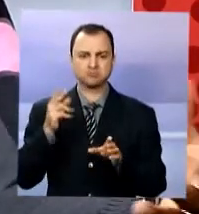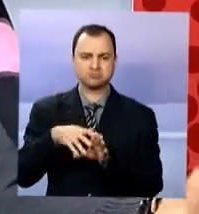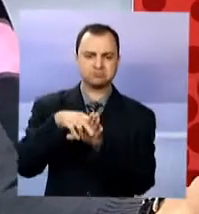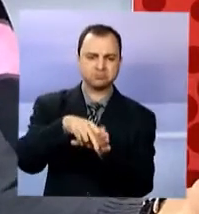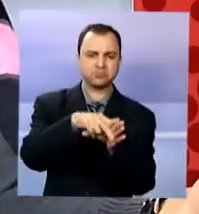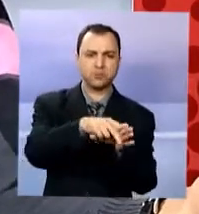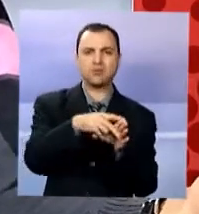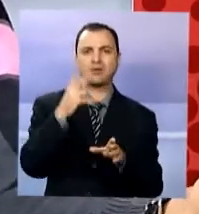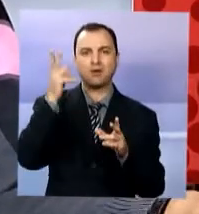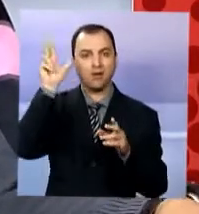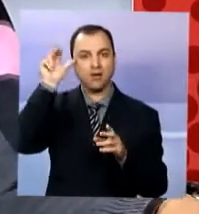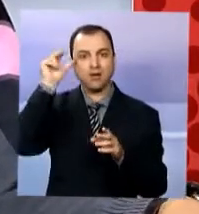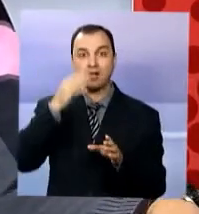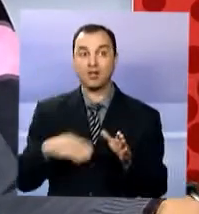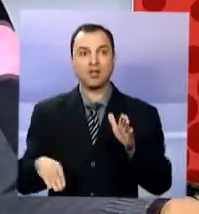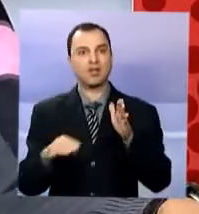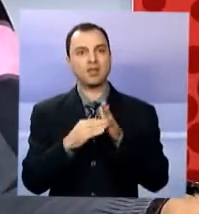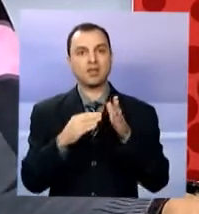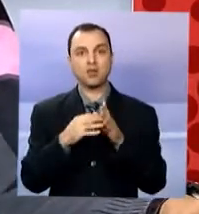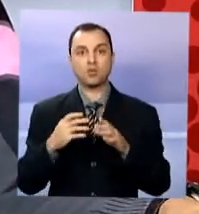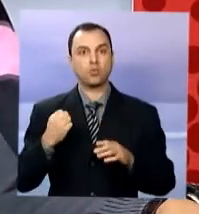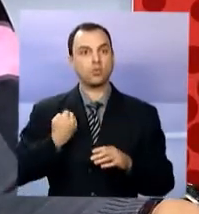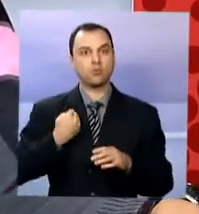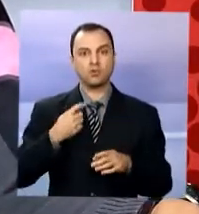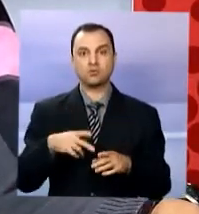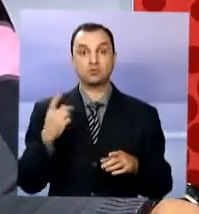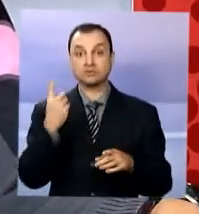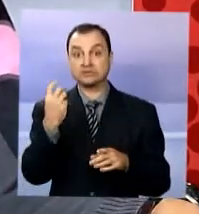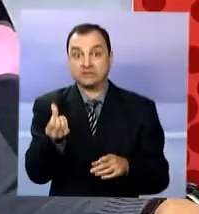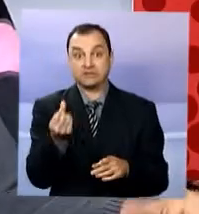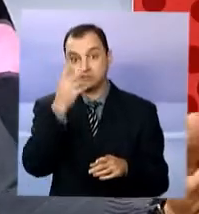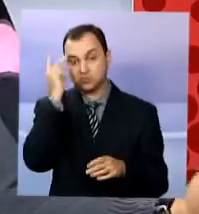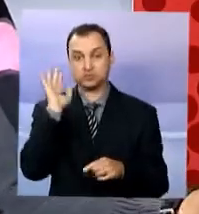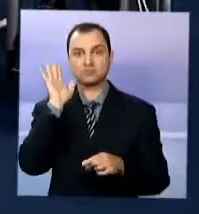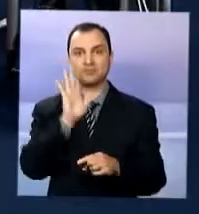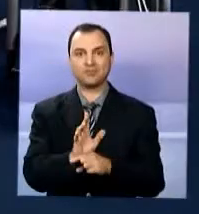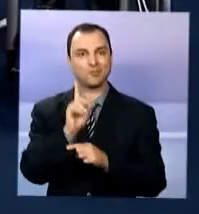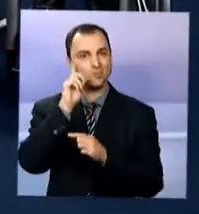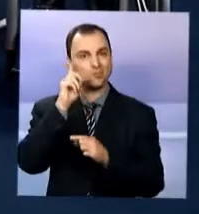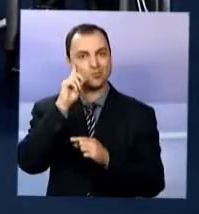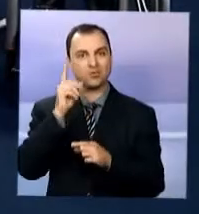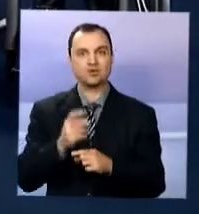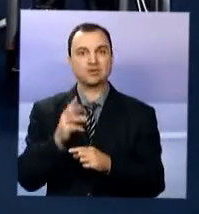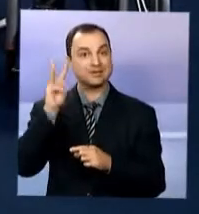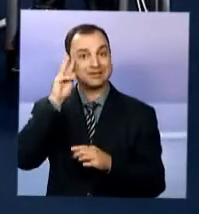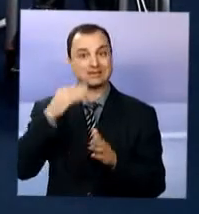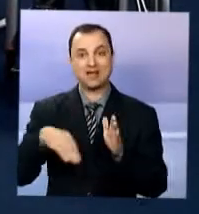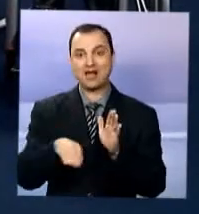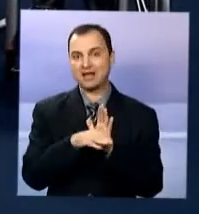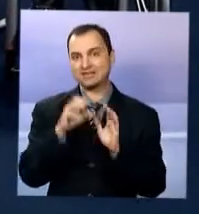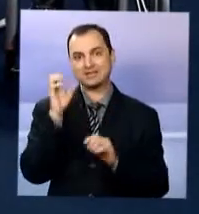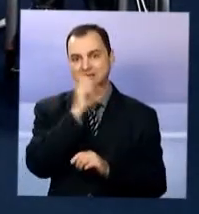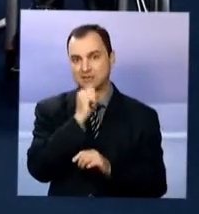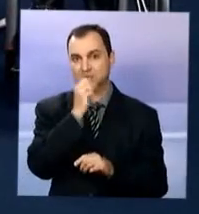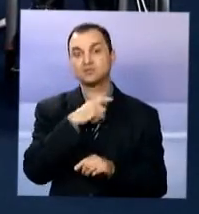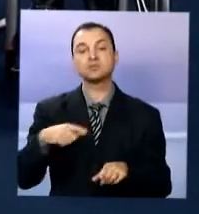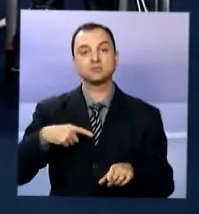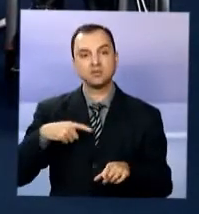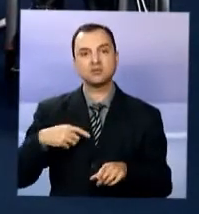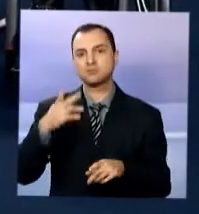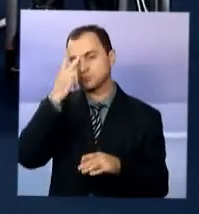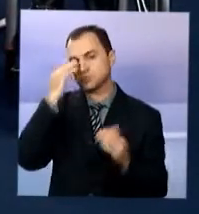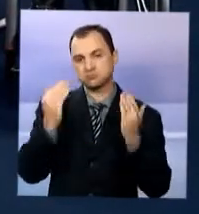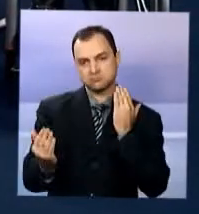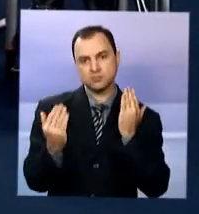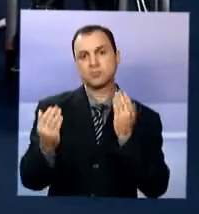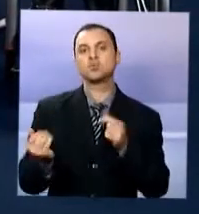Ah eu chegar nesse número aí eu atende 16 pacientes por dia na OLX de terça a sábado aí quem será